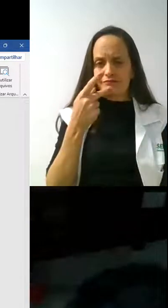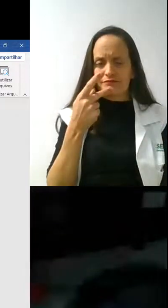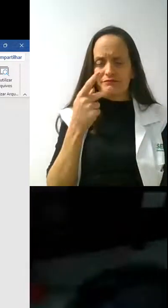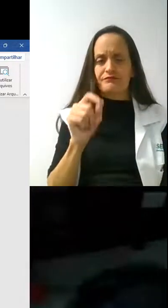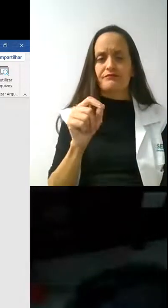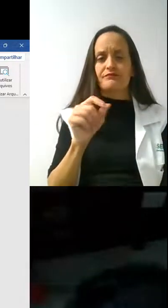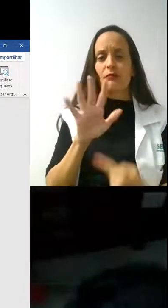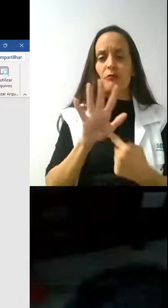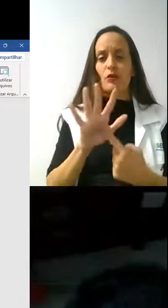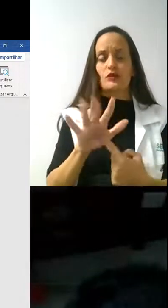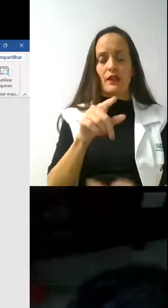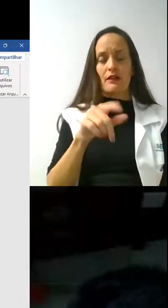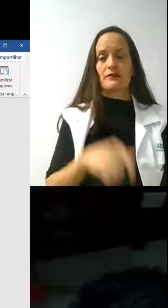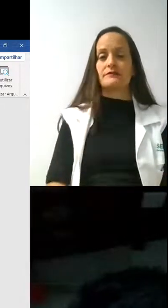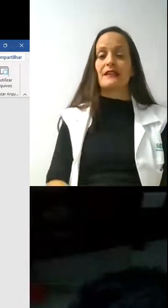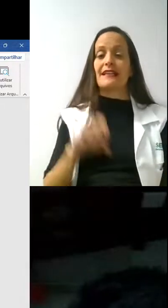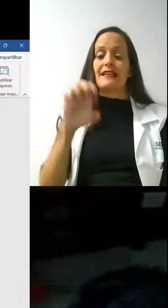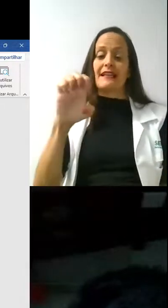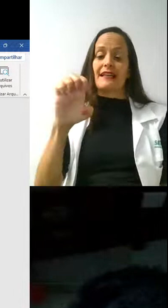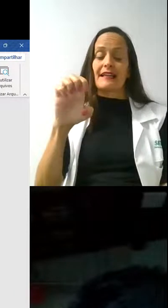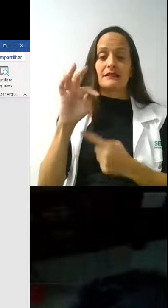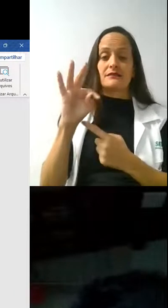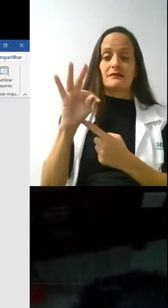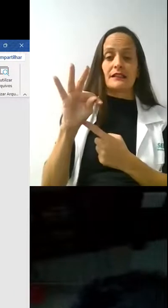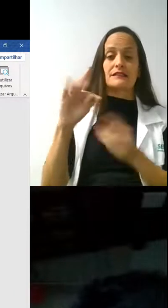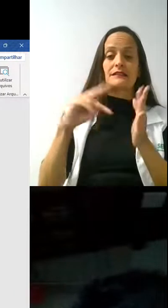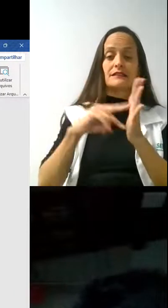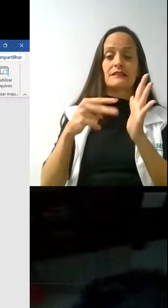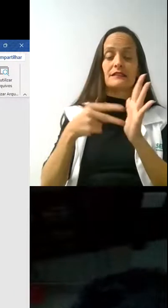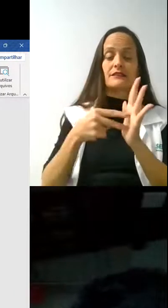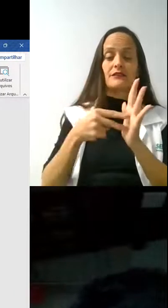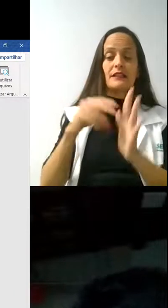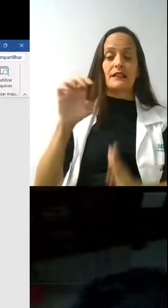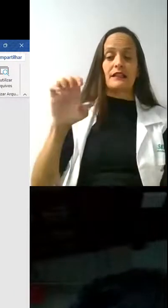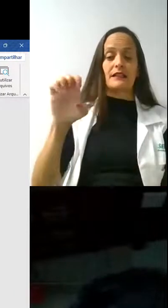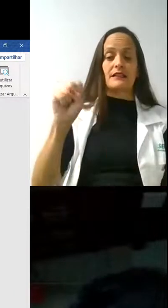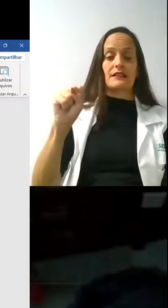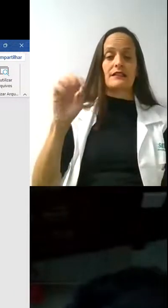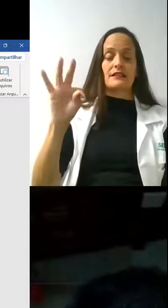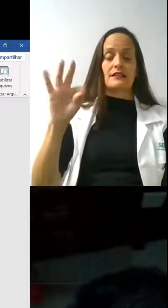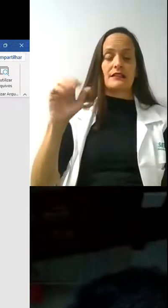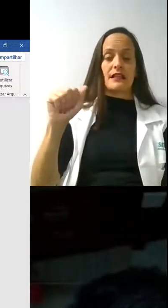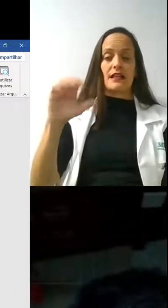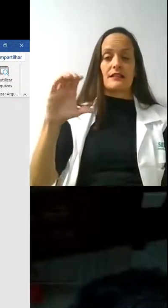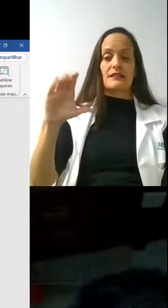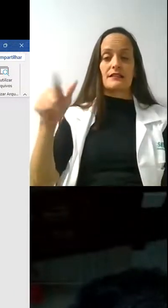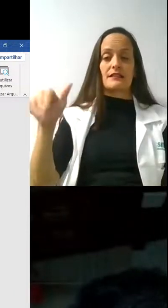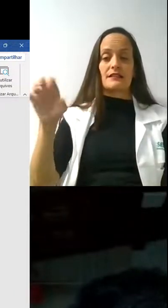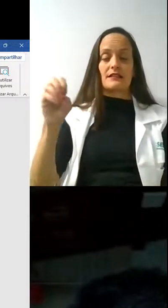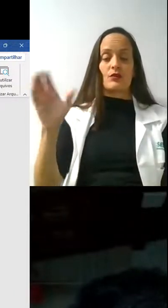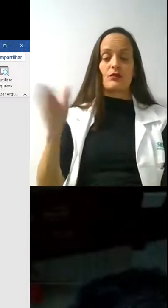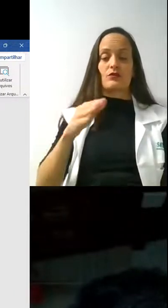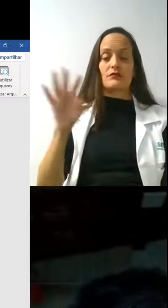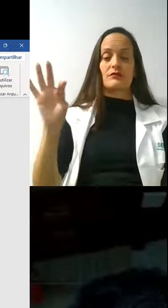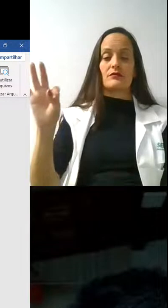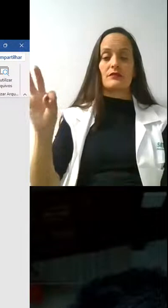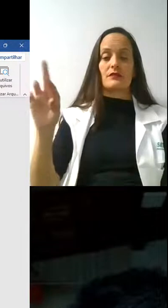vocês embaixo. Ó. ET significa estação transformadora. Ou transformador